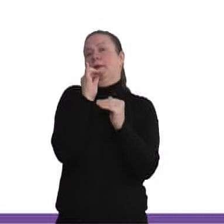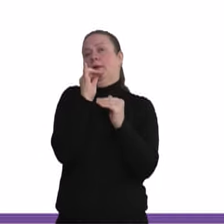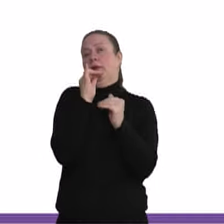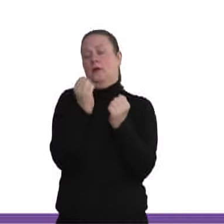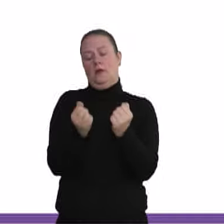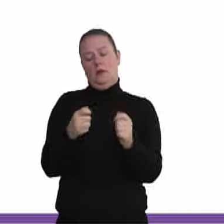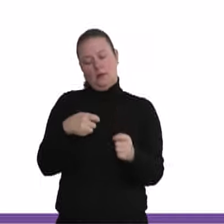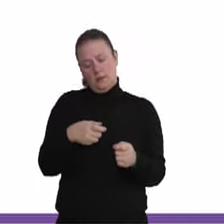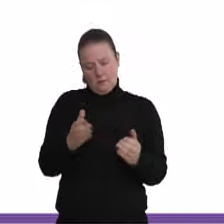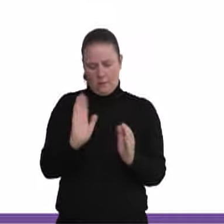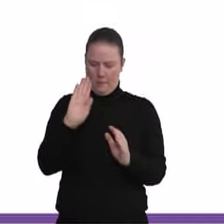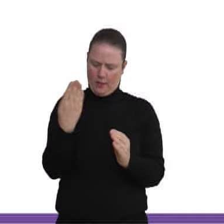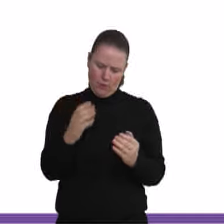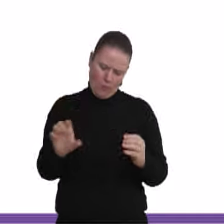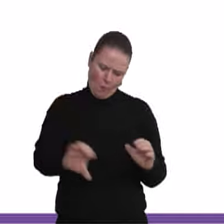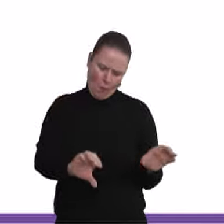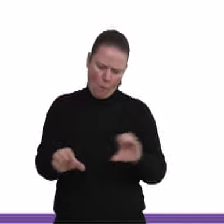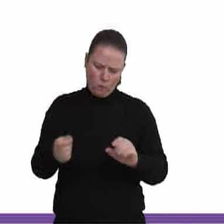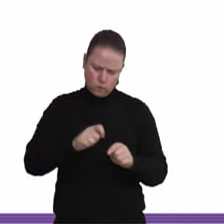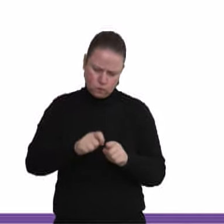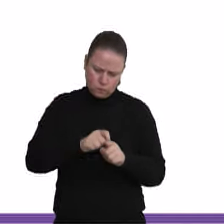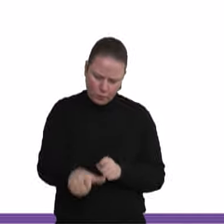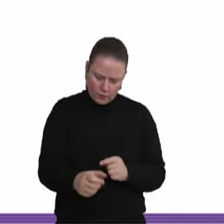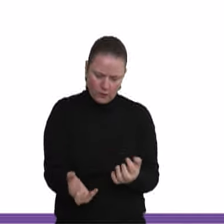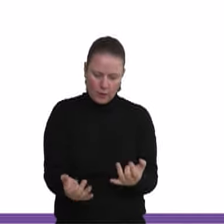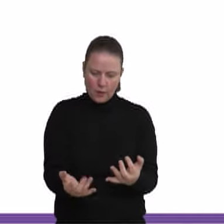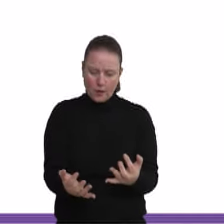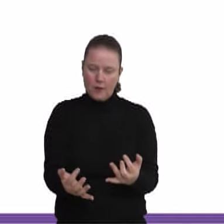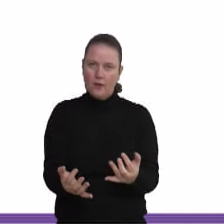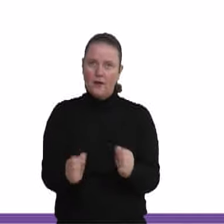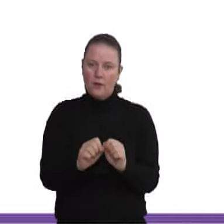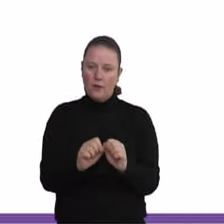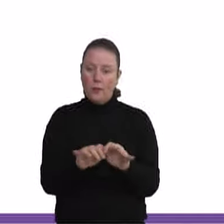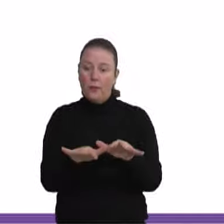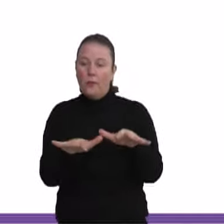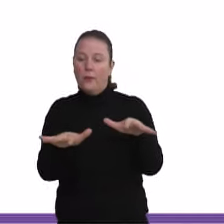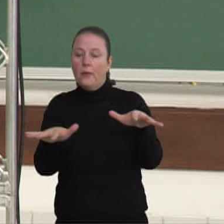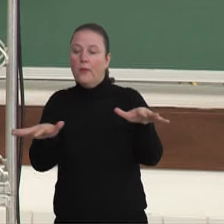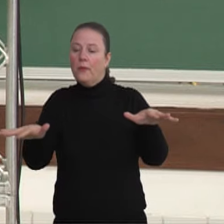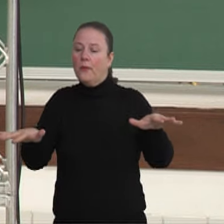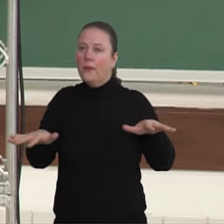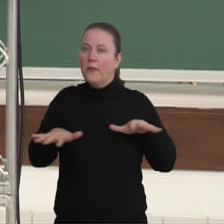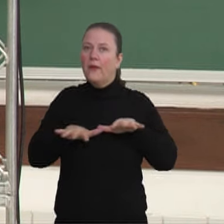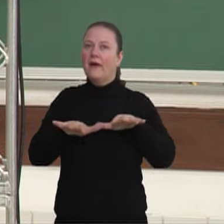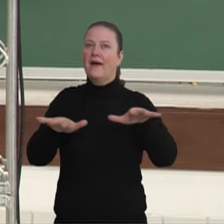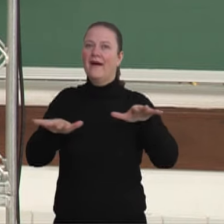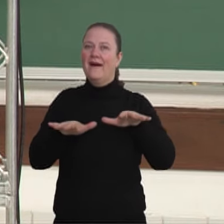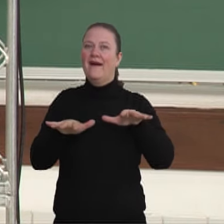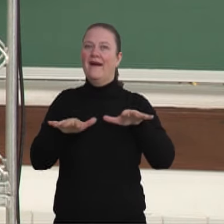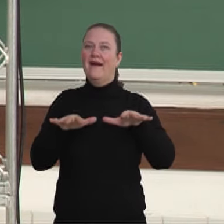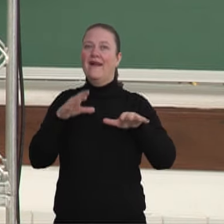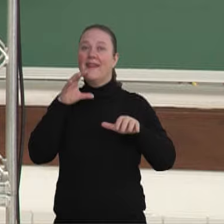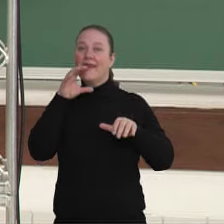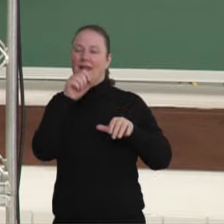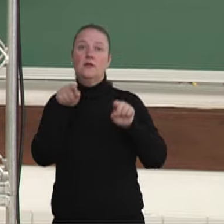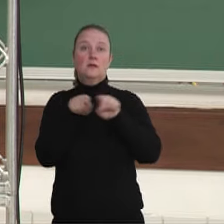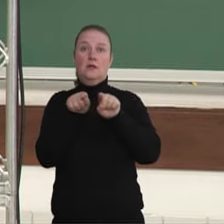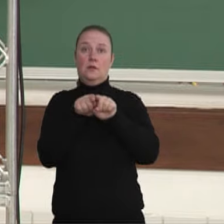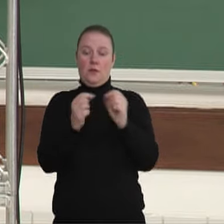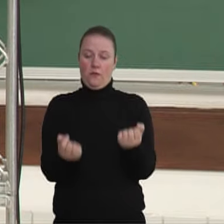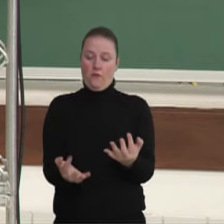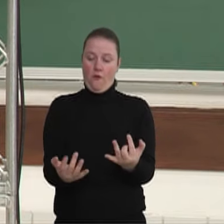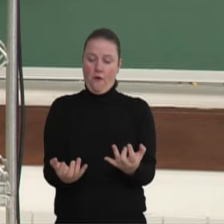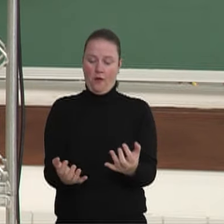lareira. Então você tem uma fonte de aquecimento e ela vai expandir para o ambiente. A mesma coisa com fogão a lenha, é o